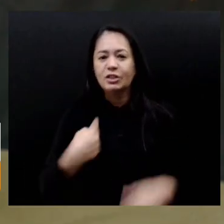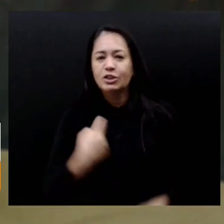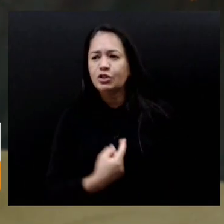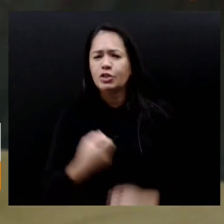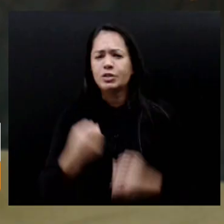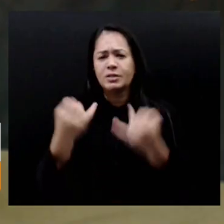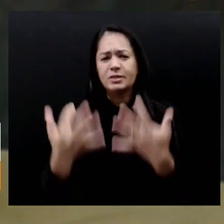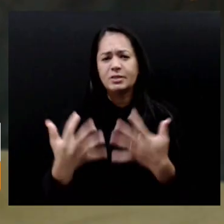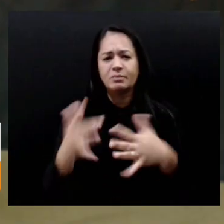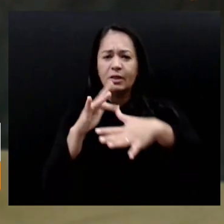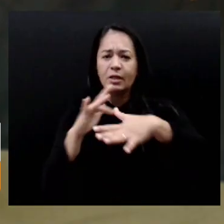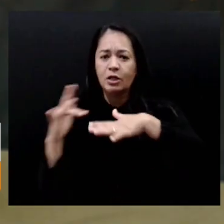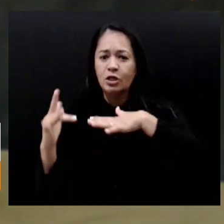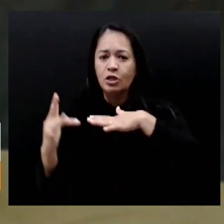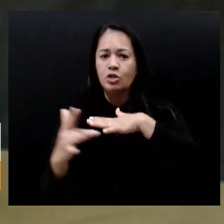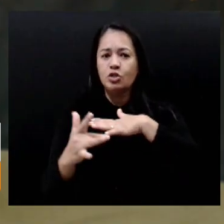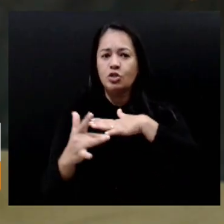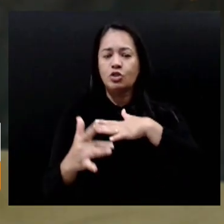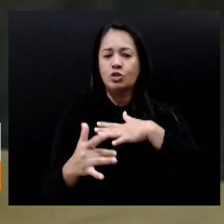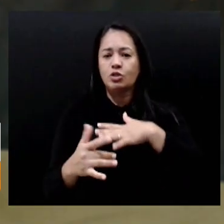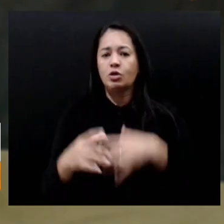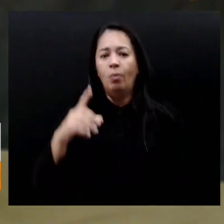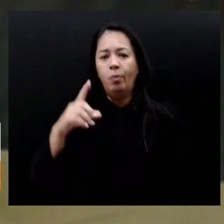social, como o nosso advogado disse,